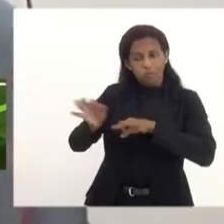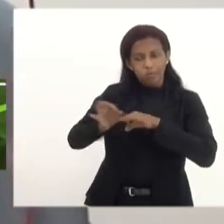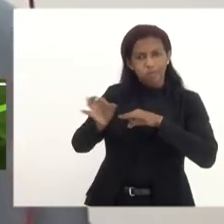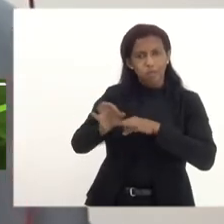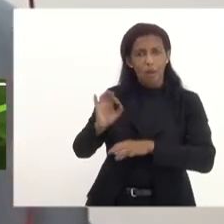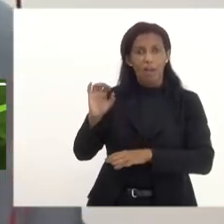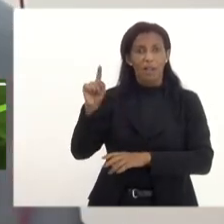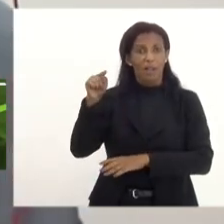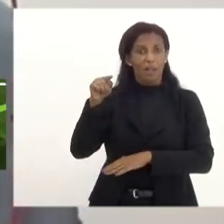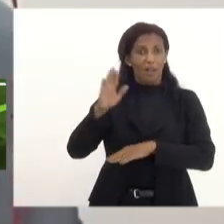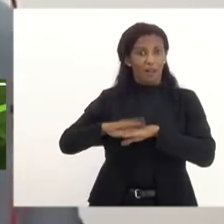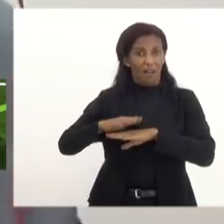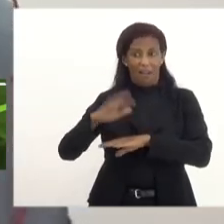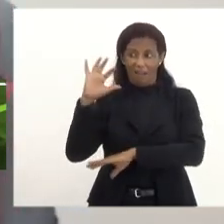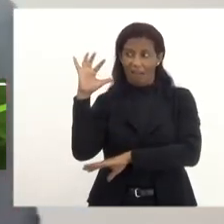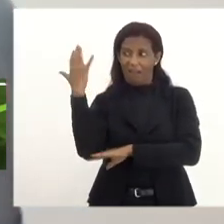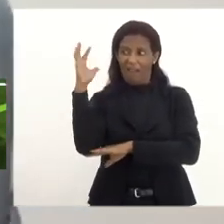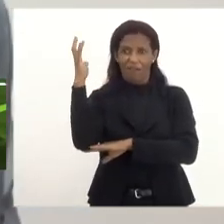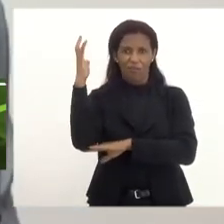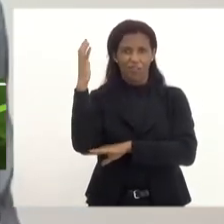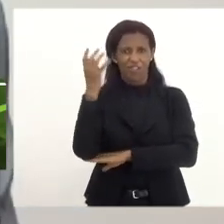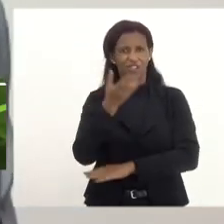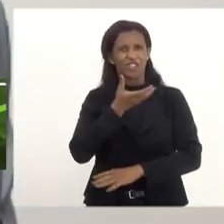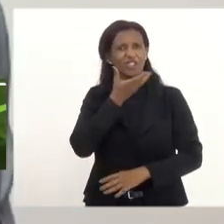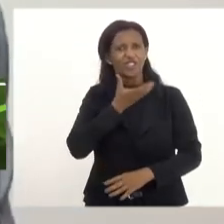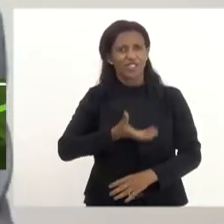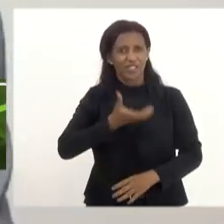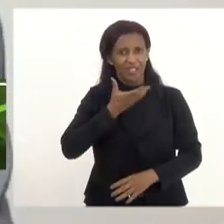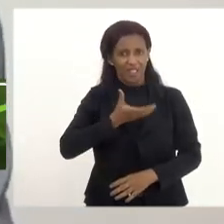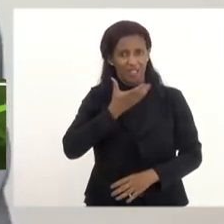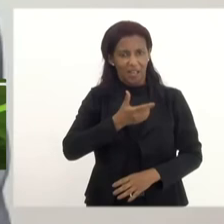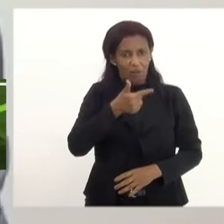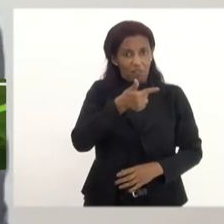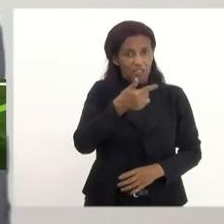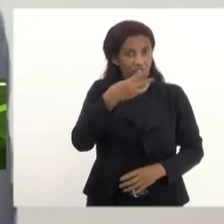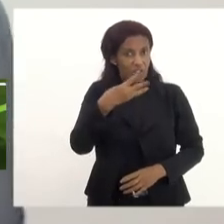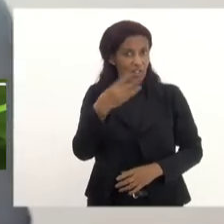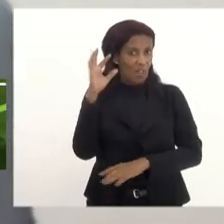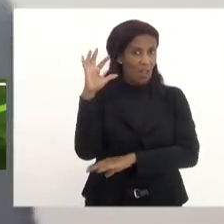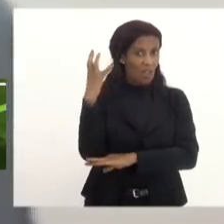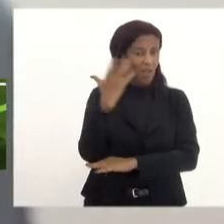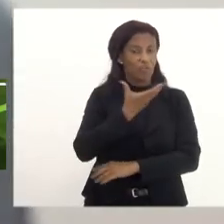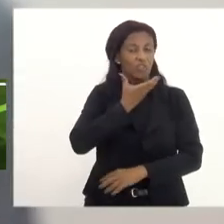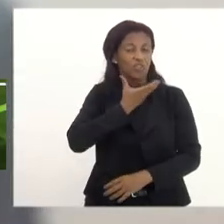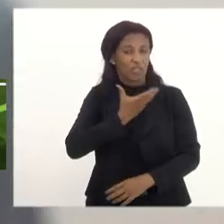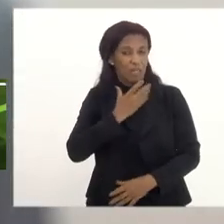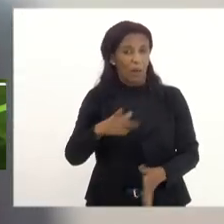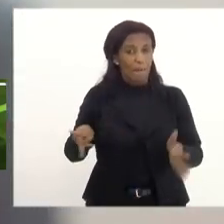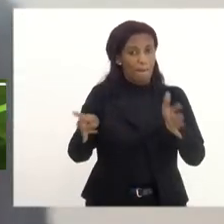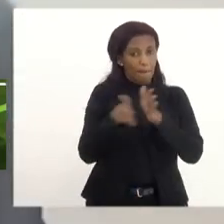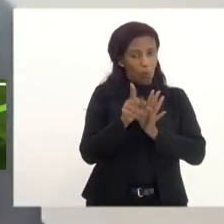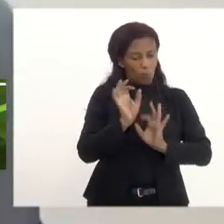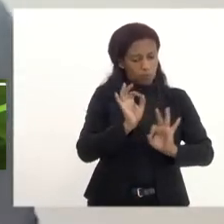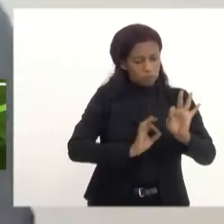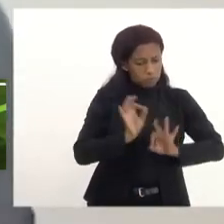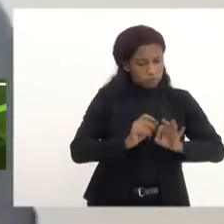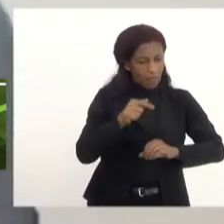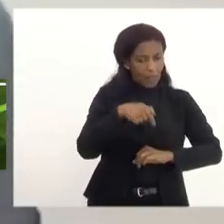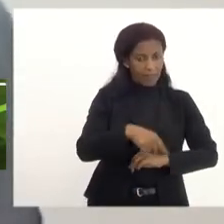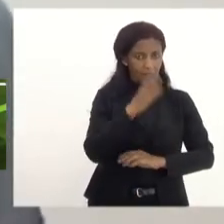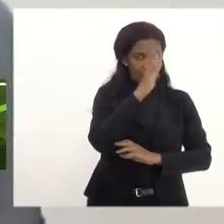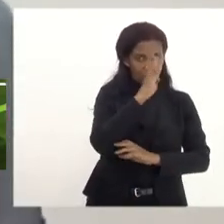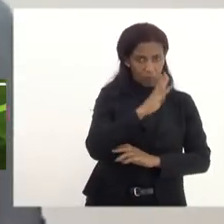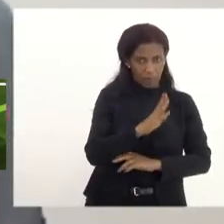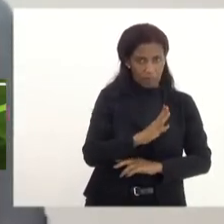ser feita no Brasil, exportando para esse projeto na Noruega. Por quê? Porque é mais competitivo,